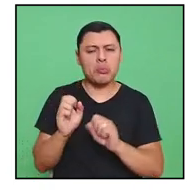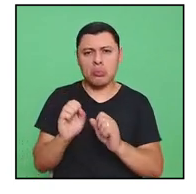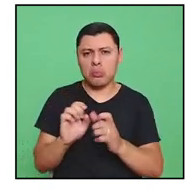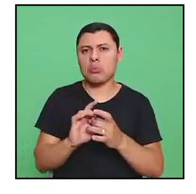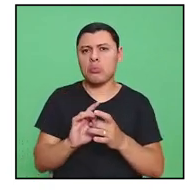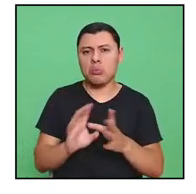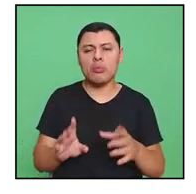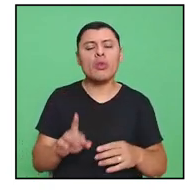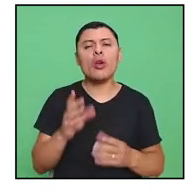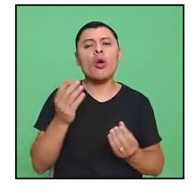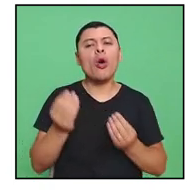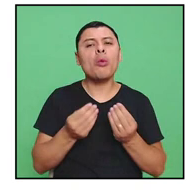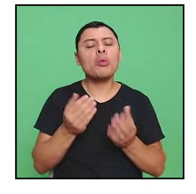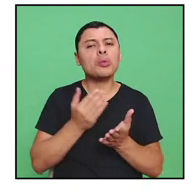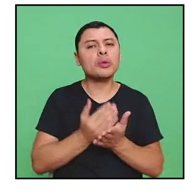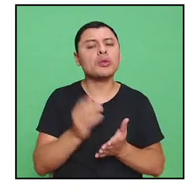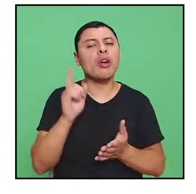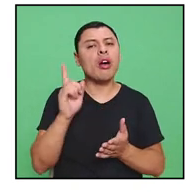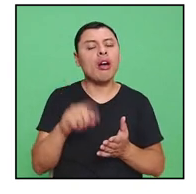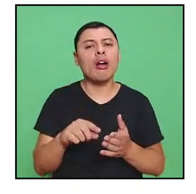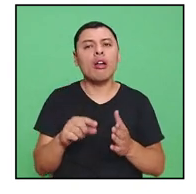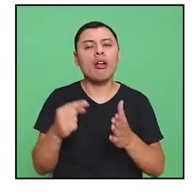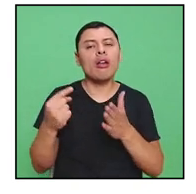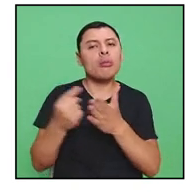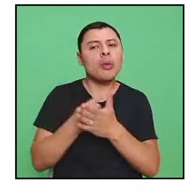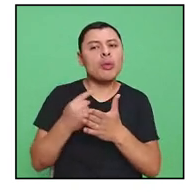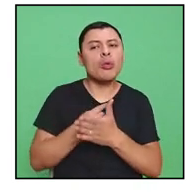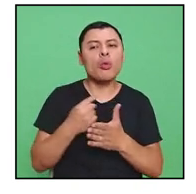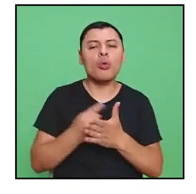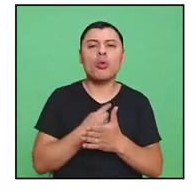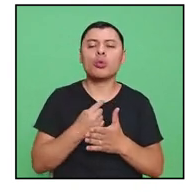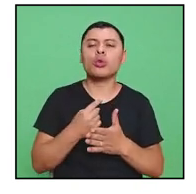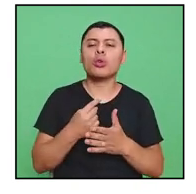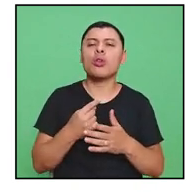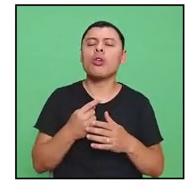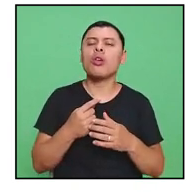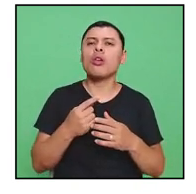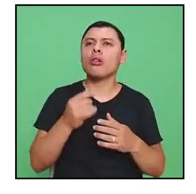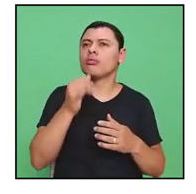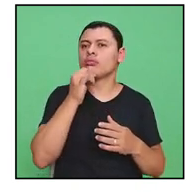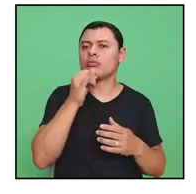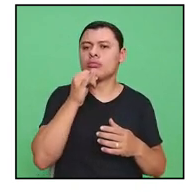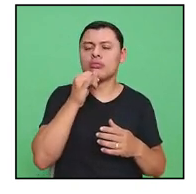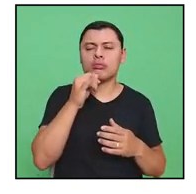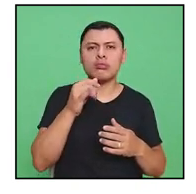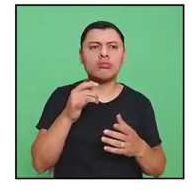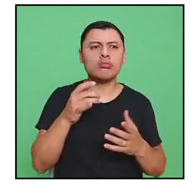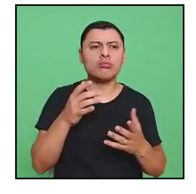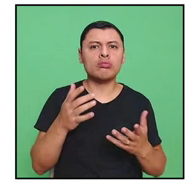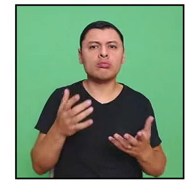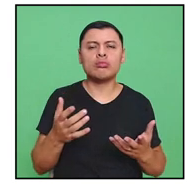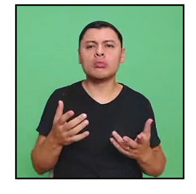de algumas perguntas, né, sobre que se perguntava qual que era, até onde podia